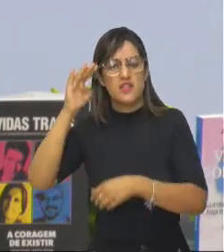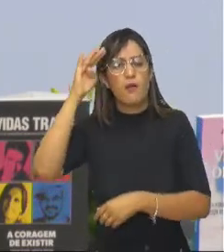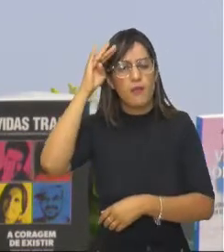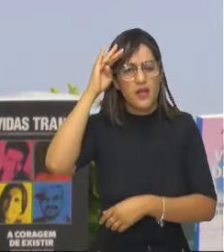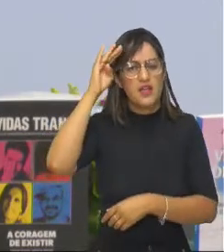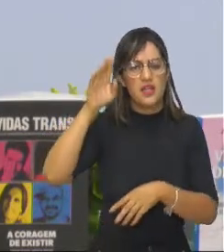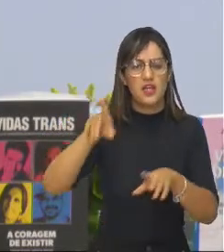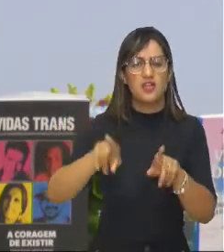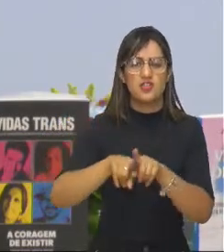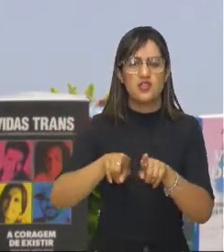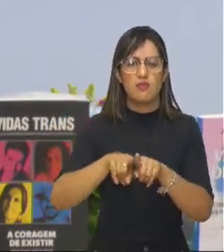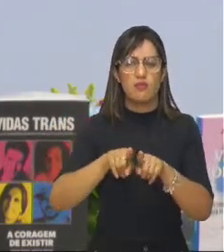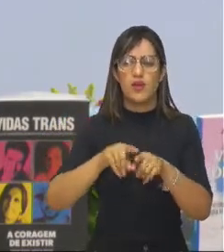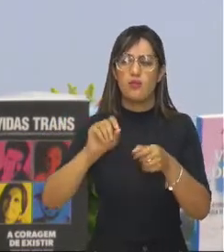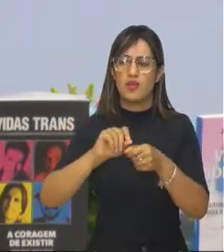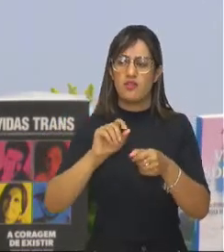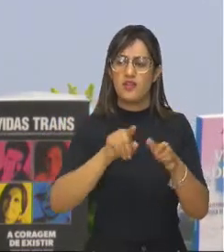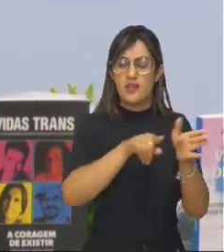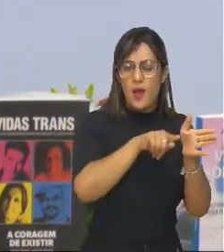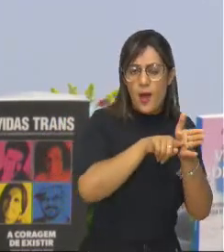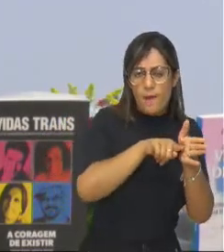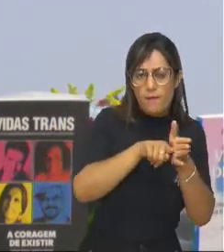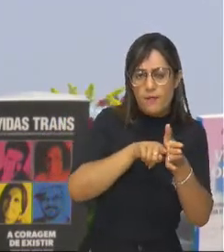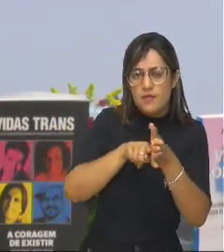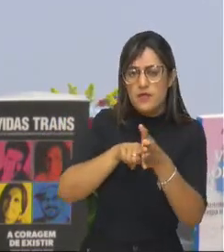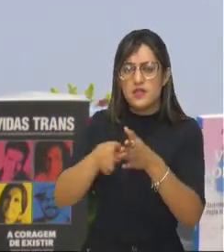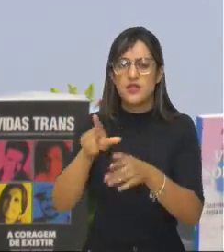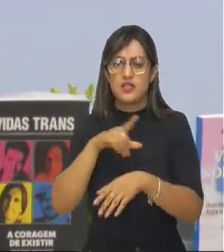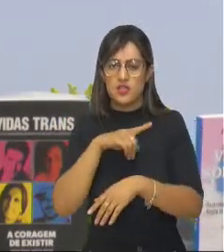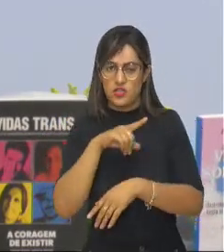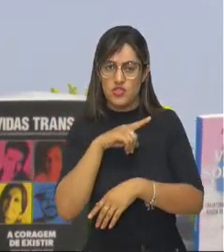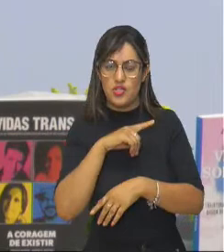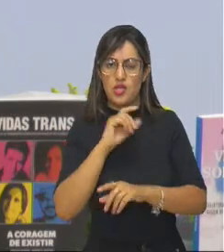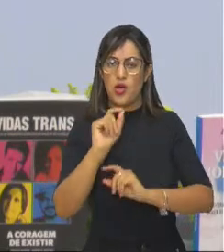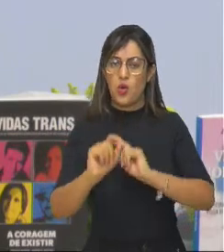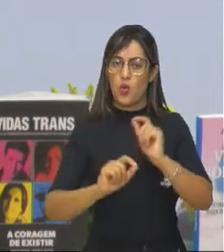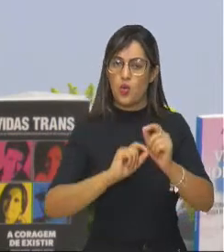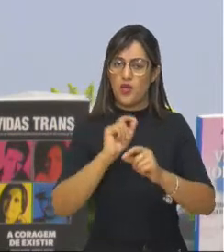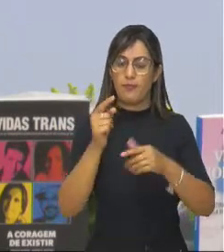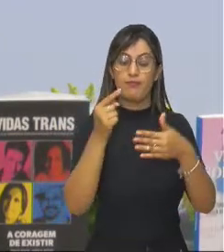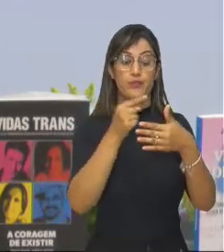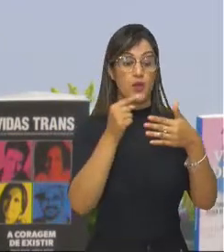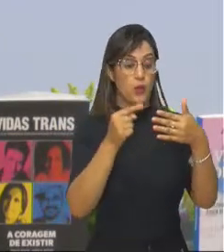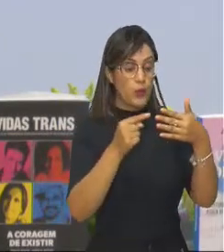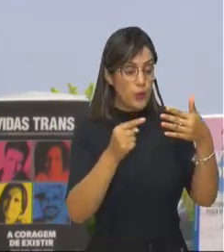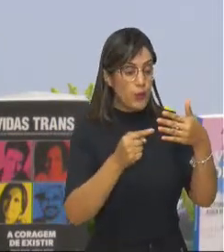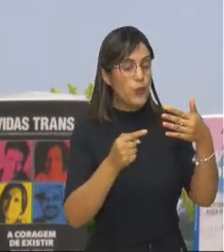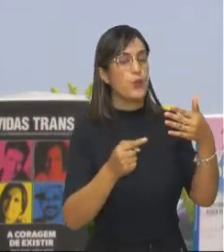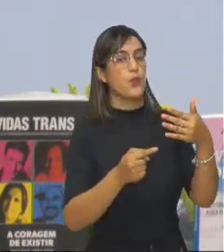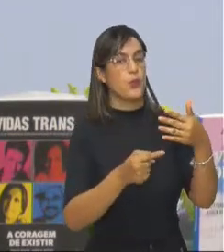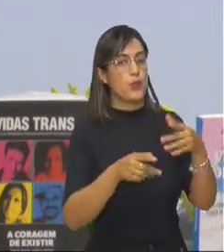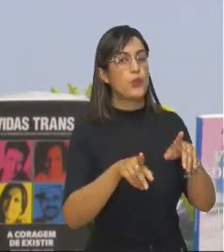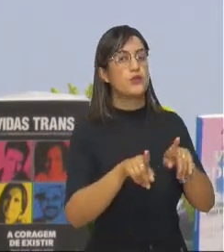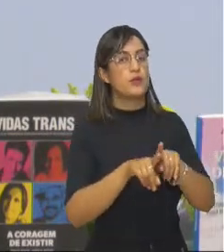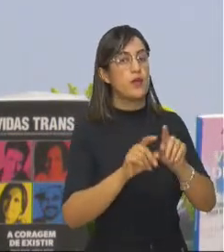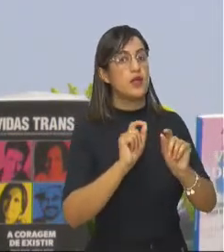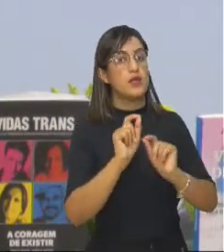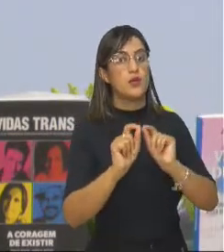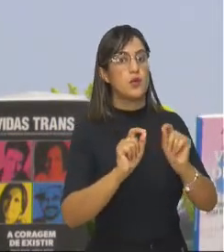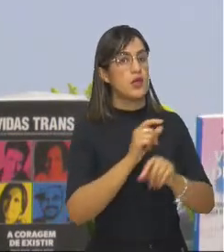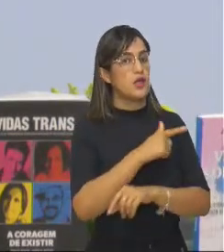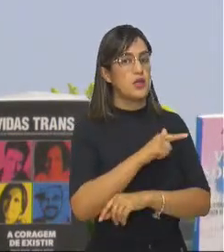militante porque fazia pesquisa, havia ainda muito essas coisas que não